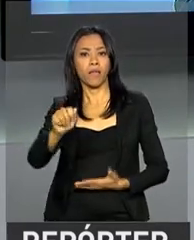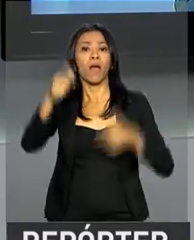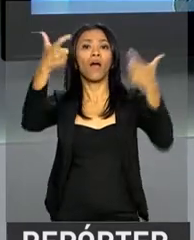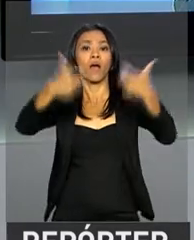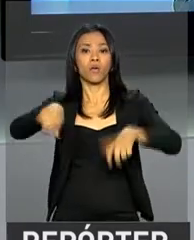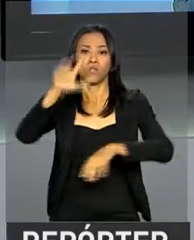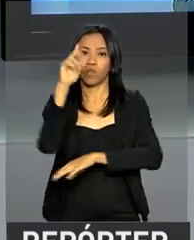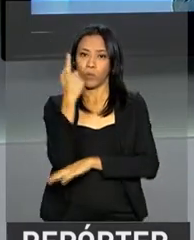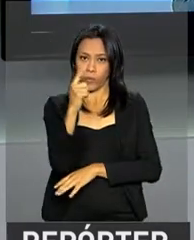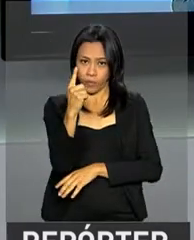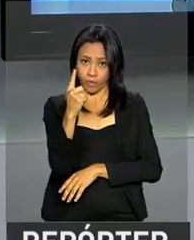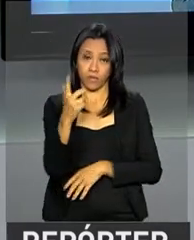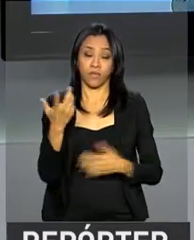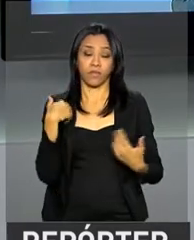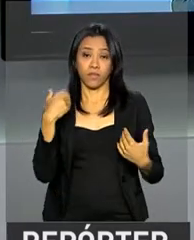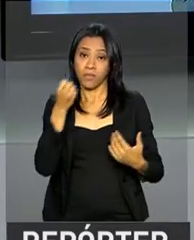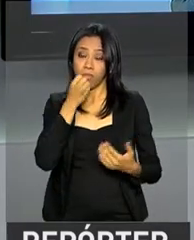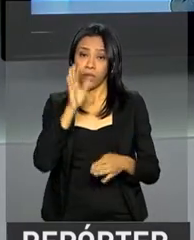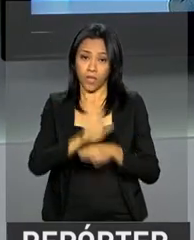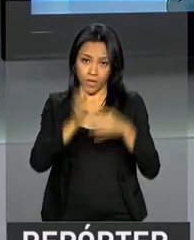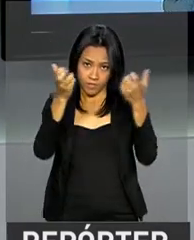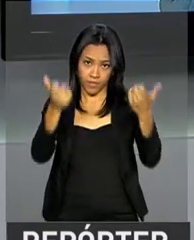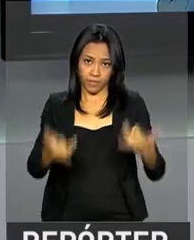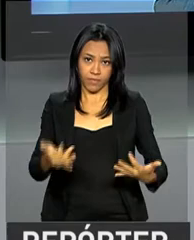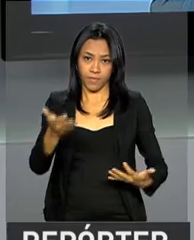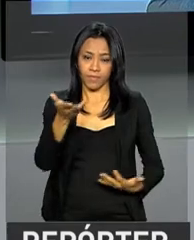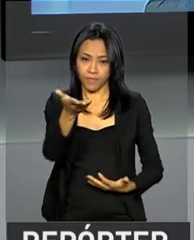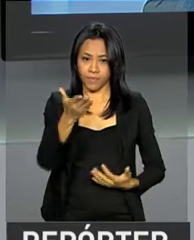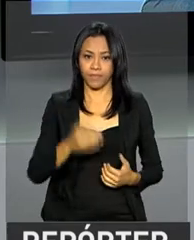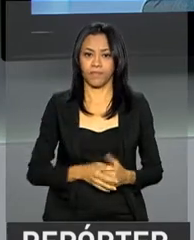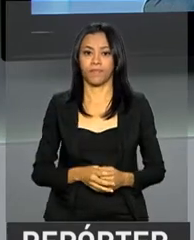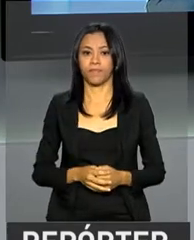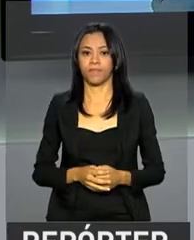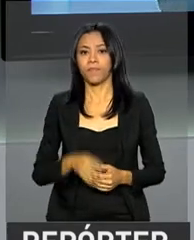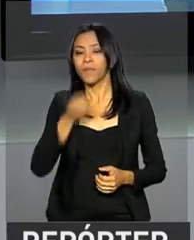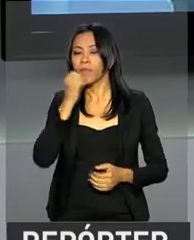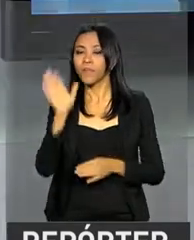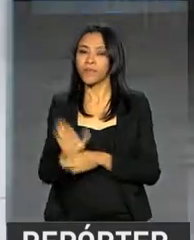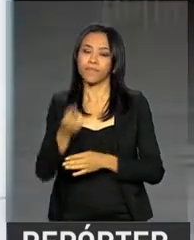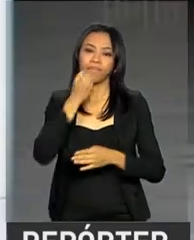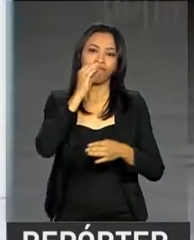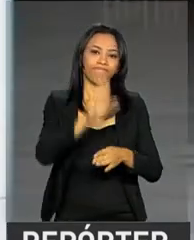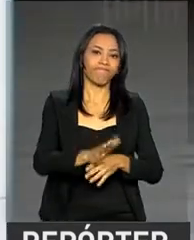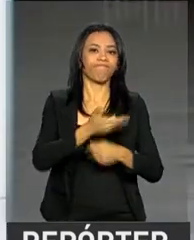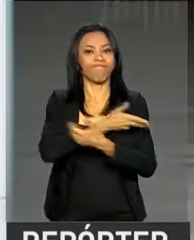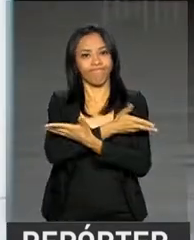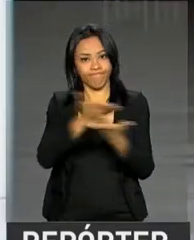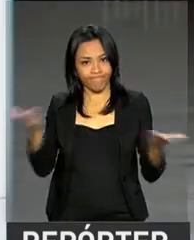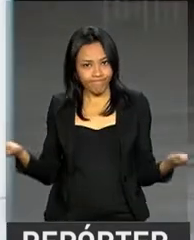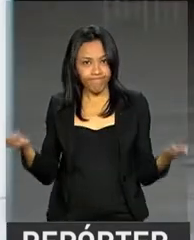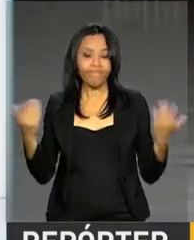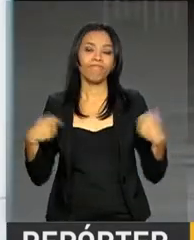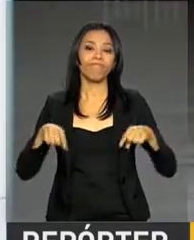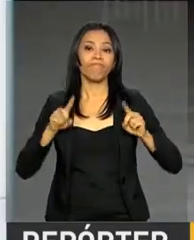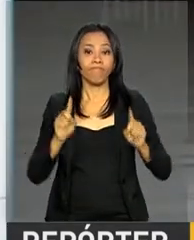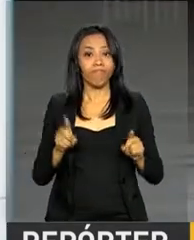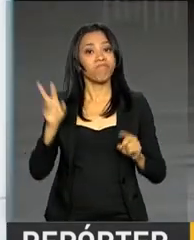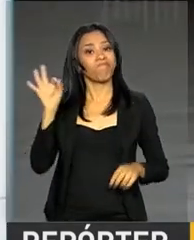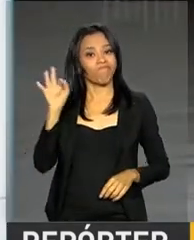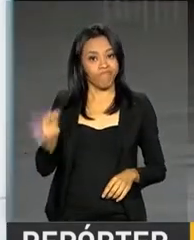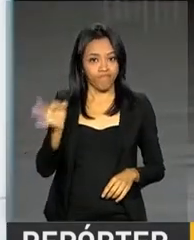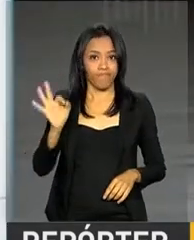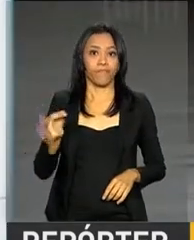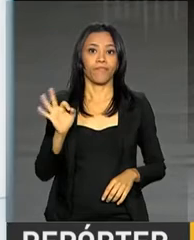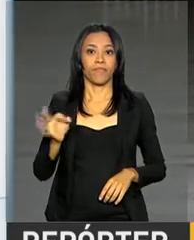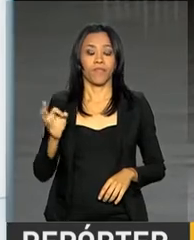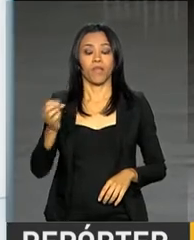kinupp o la mar boa tarde o lata isso boa tarde pra você boa tarde a todos também olha pra isso é isso mesmo